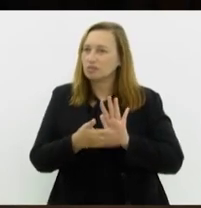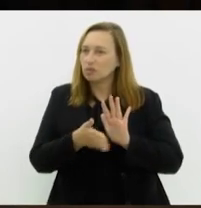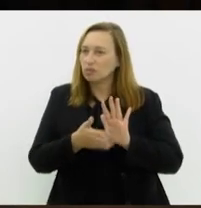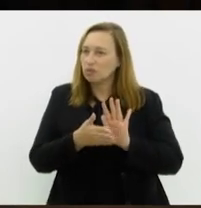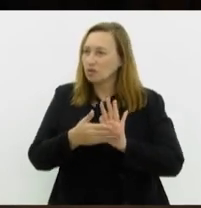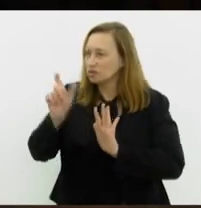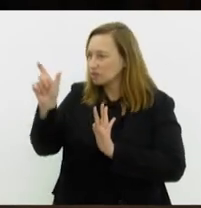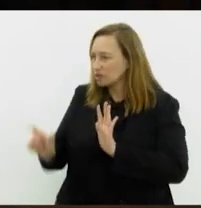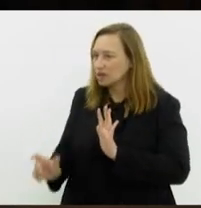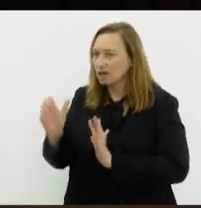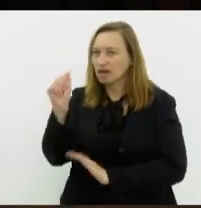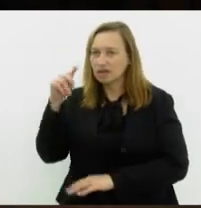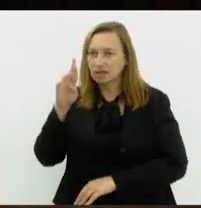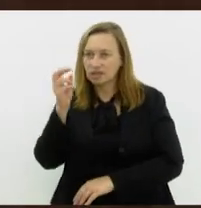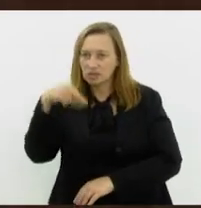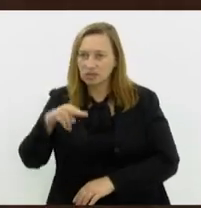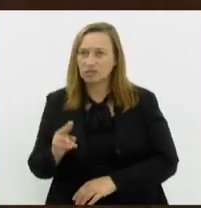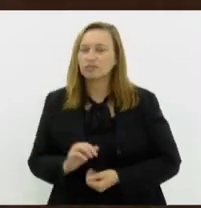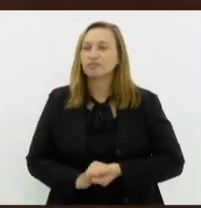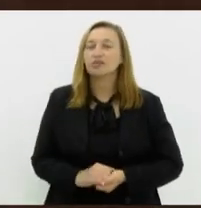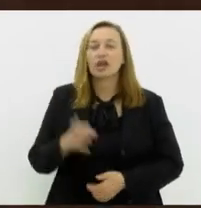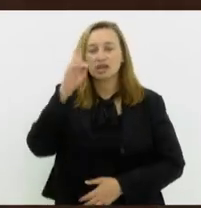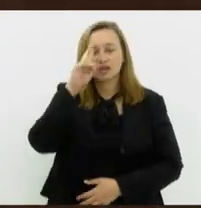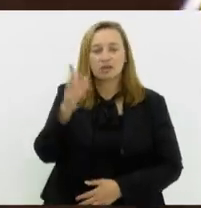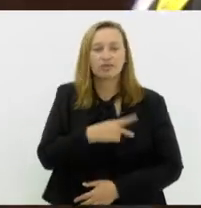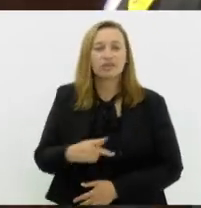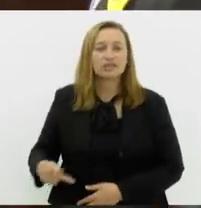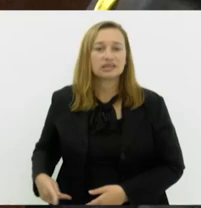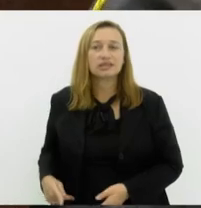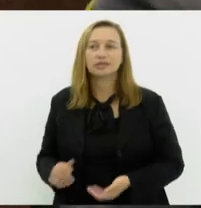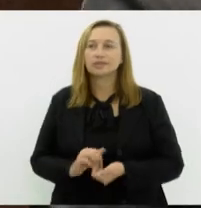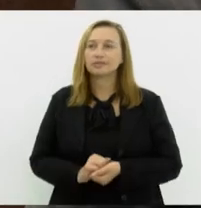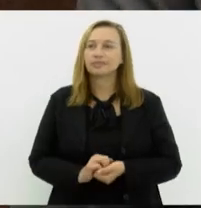deputado Anderson Moraes. Senhora Presidente,